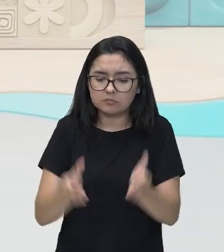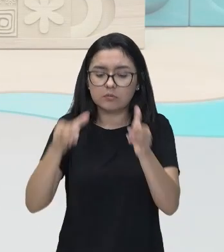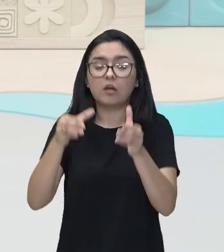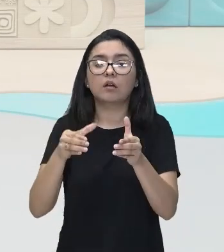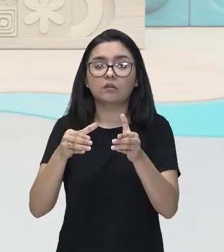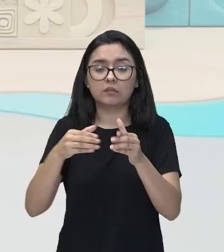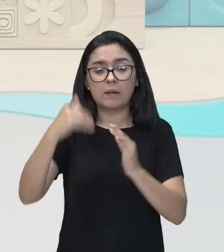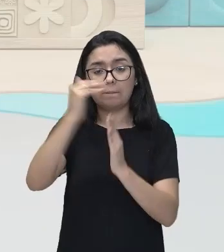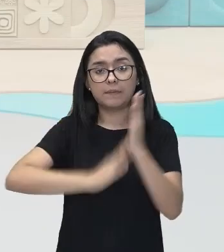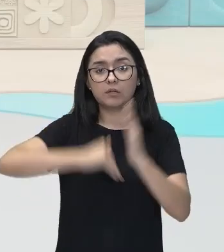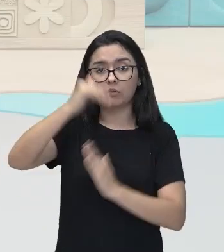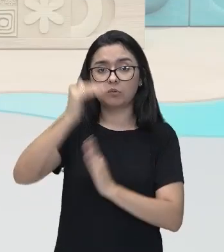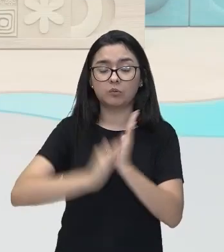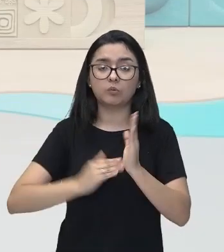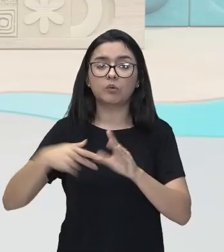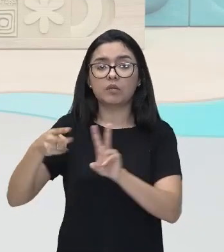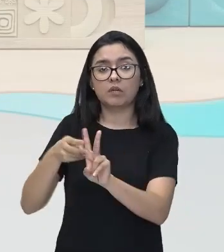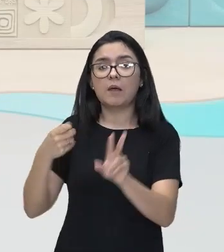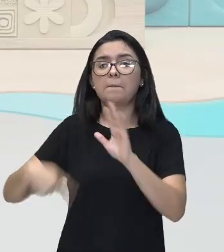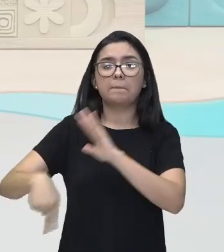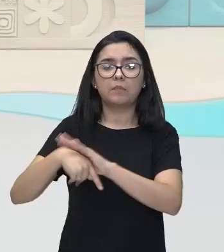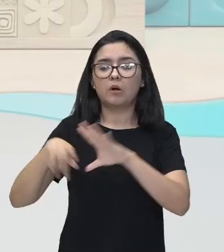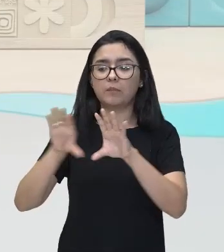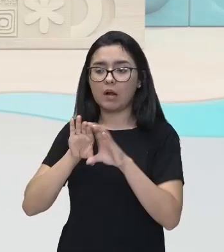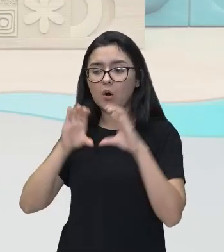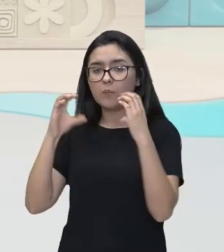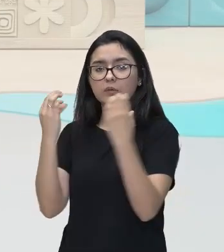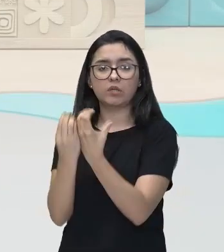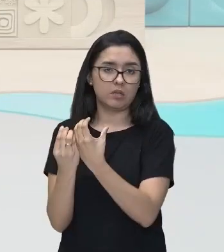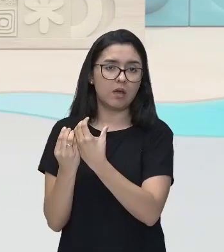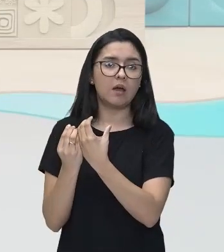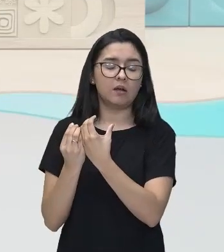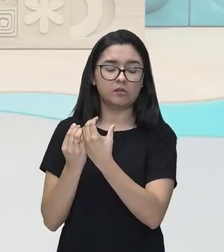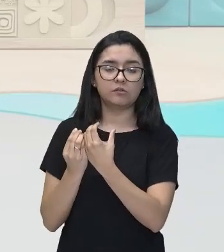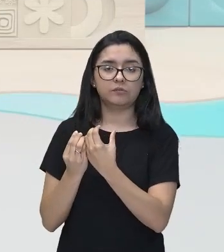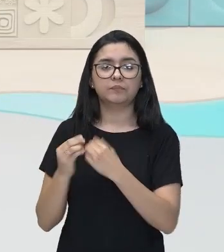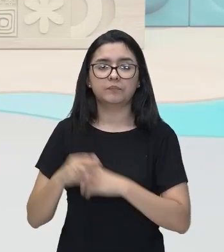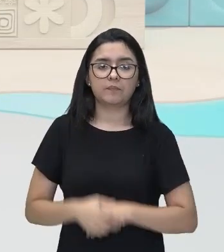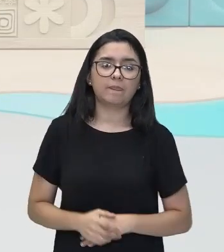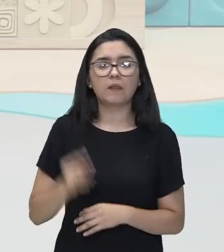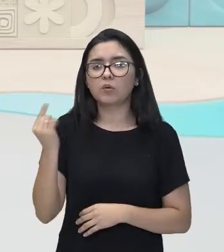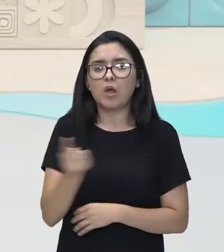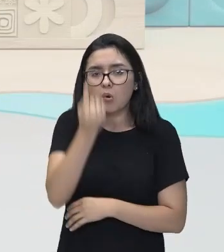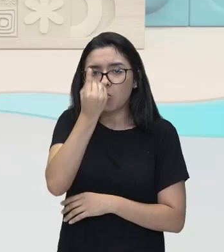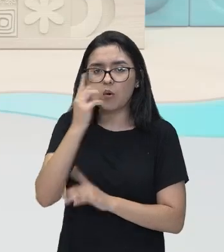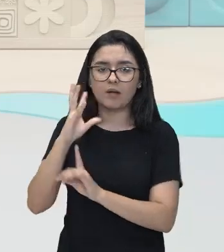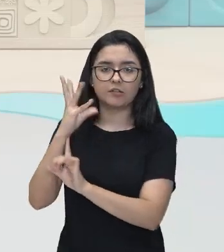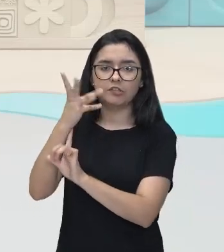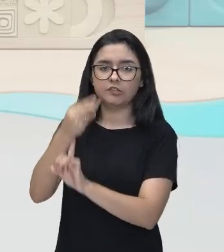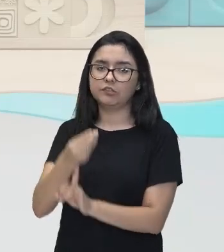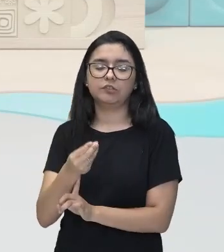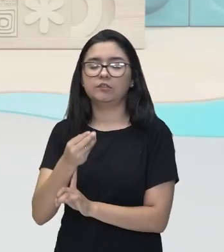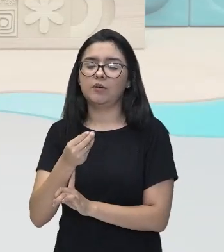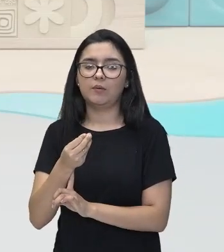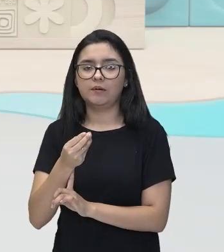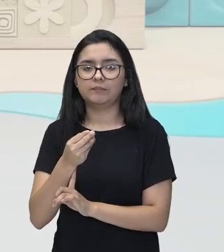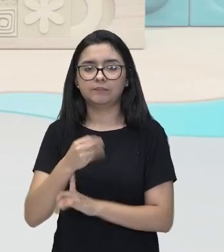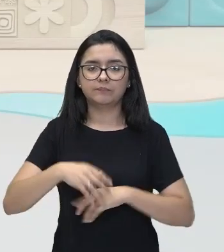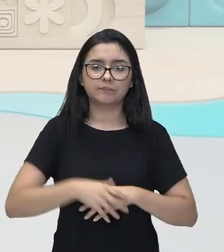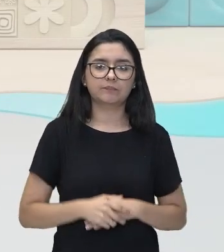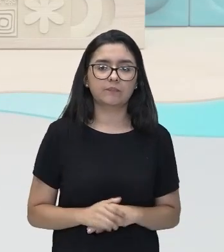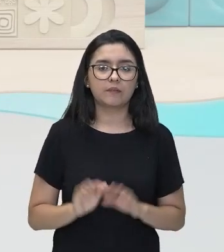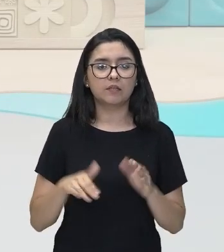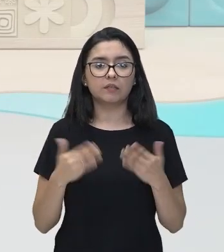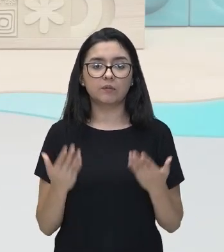na pintura indígena pertencem à comunidade e não só de um indivíduo.